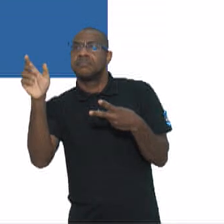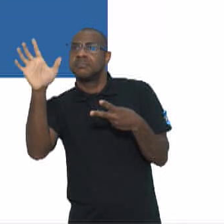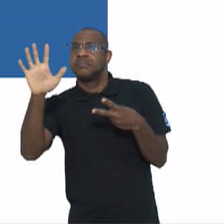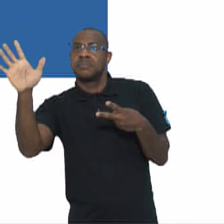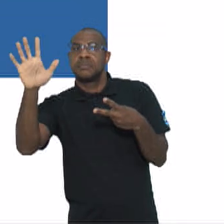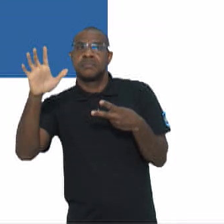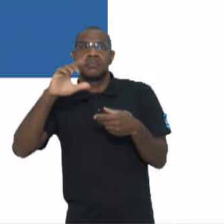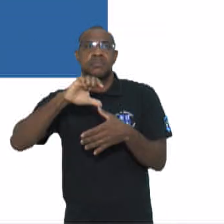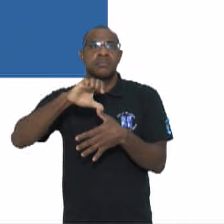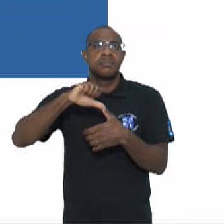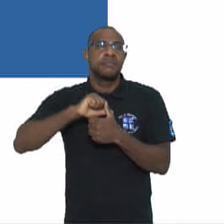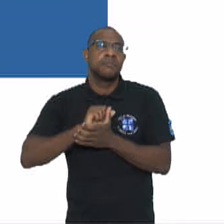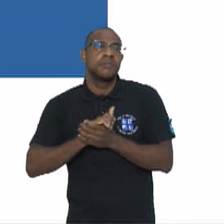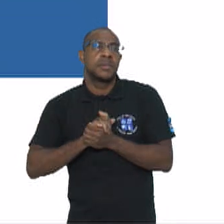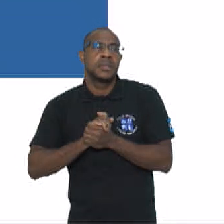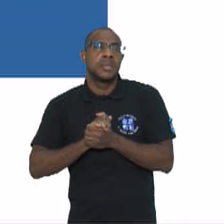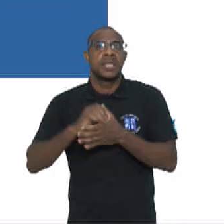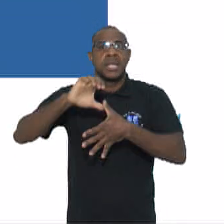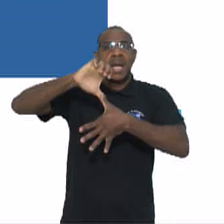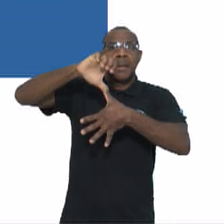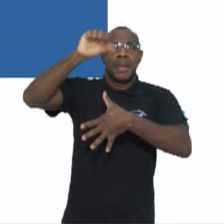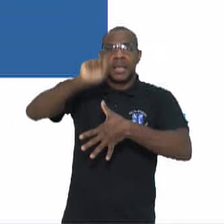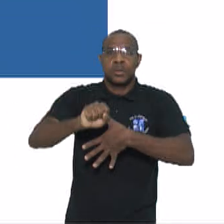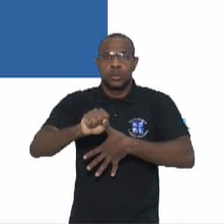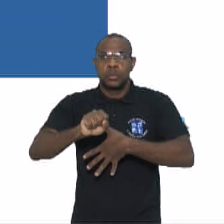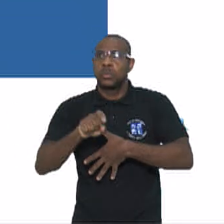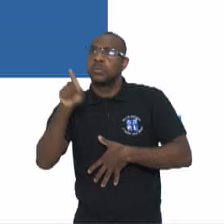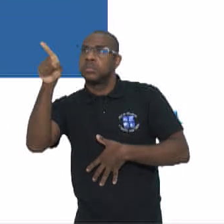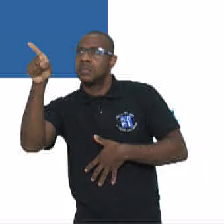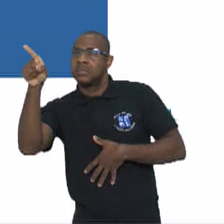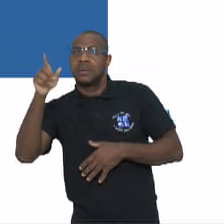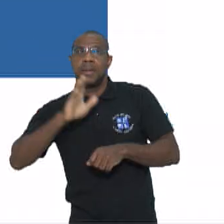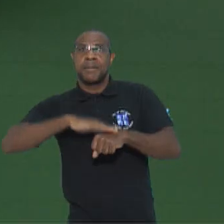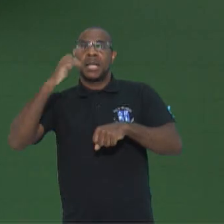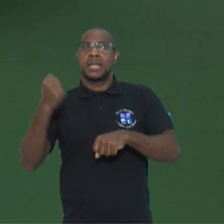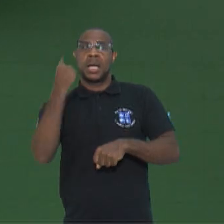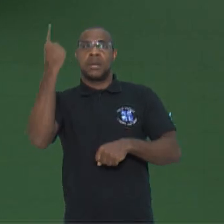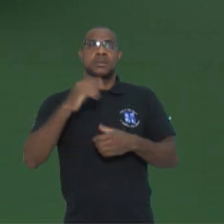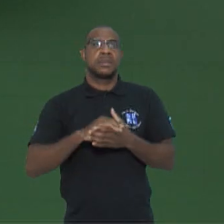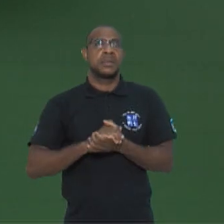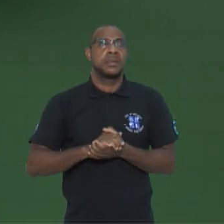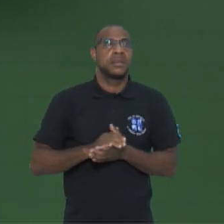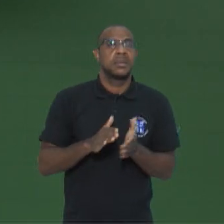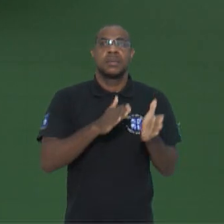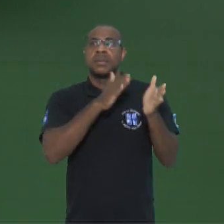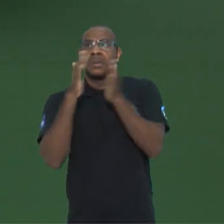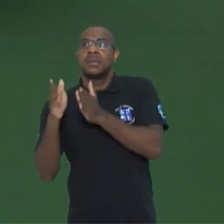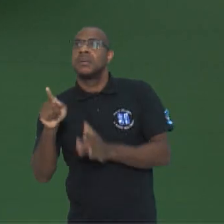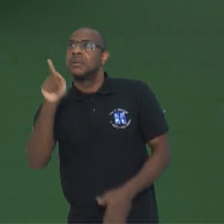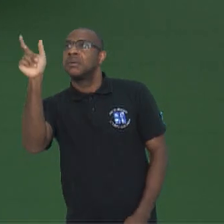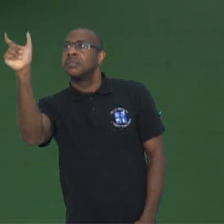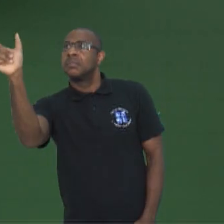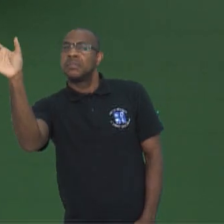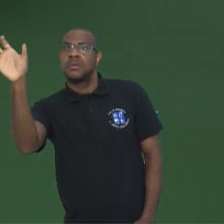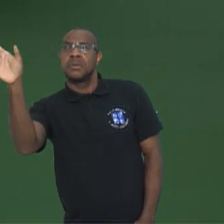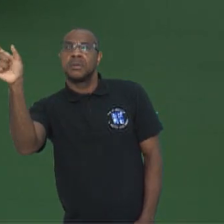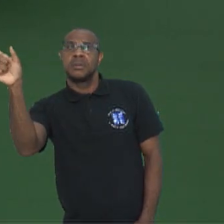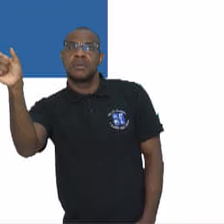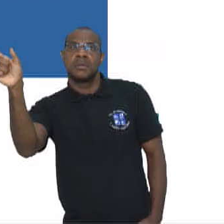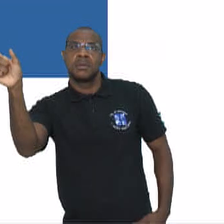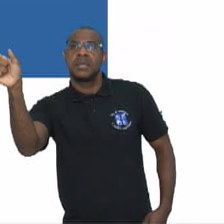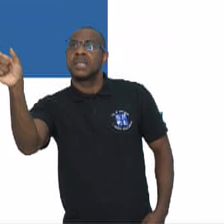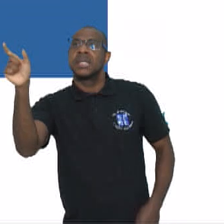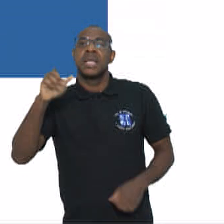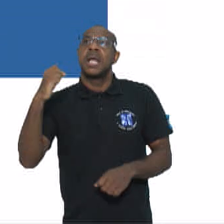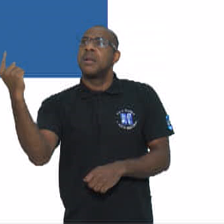das Américas, América do Sul. O Monte Kilimanjaro sendo a montanha mais alta, o teto